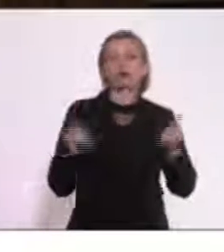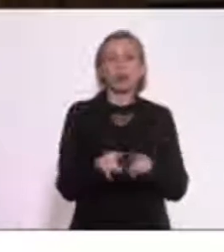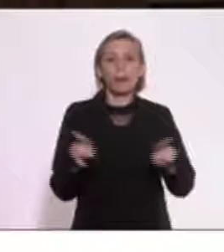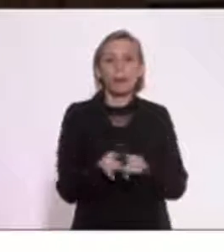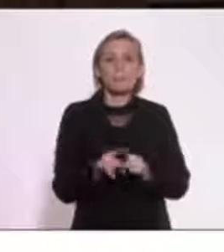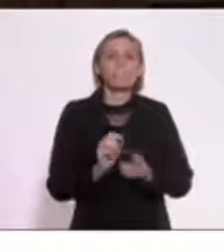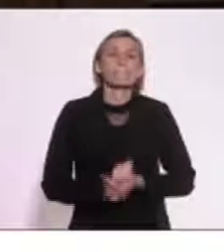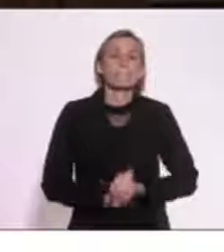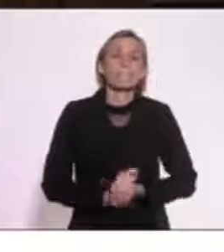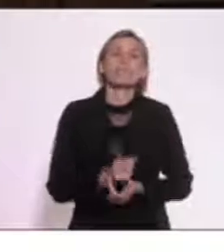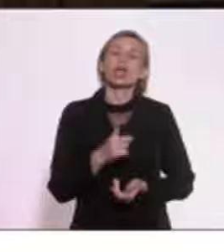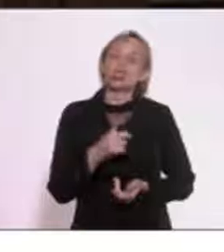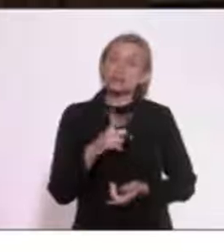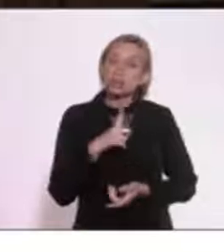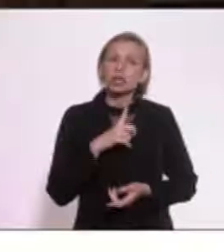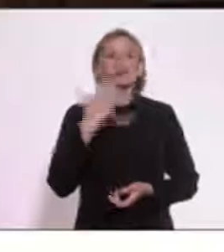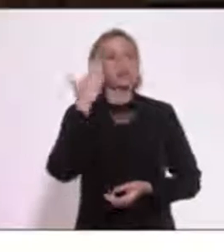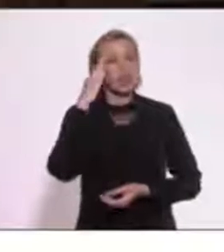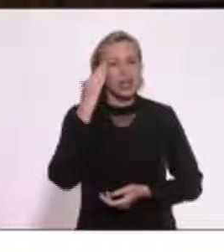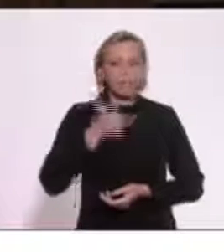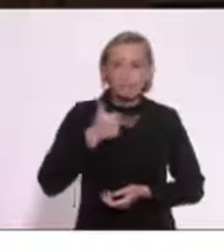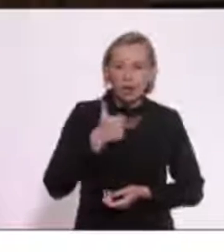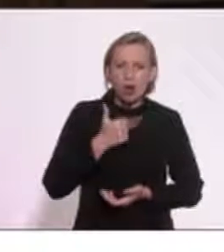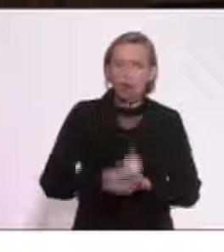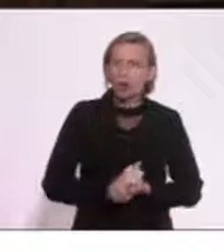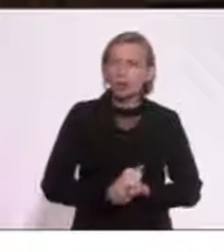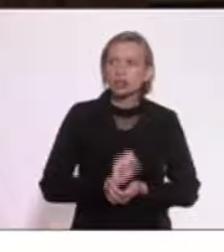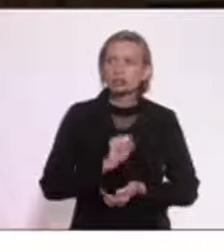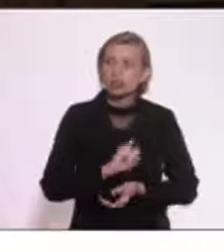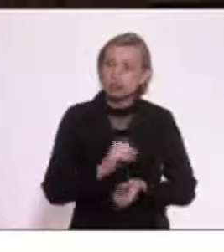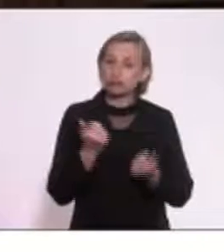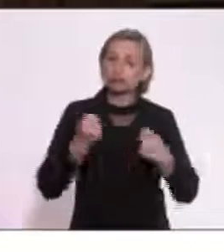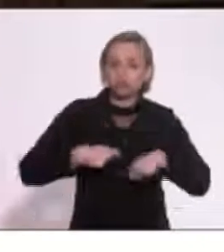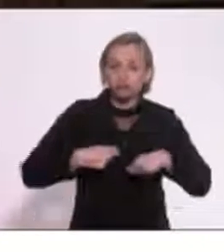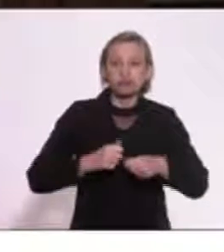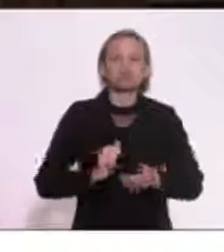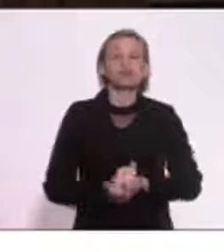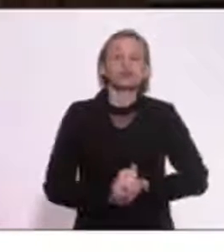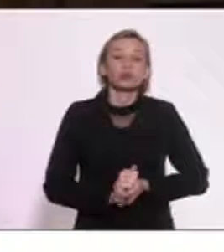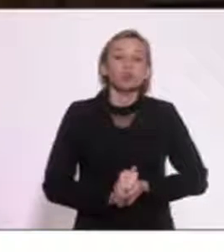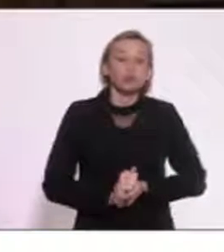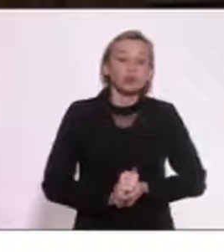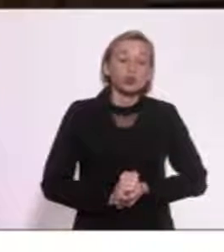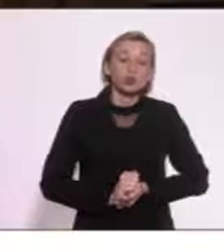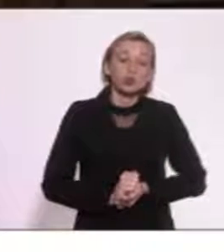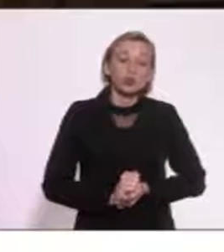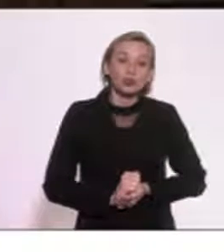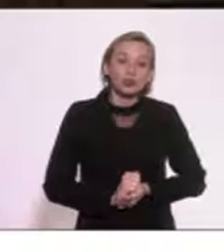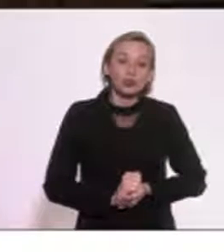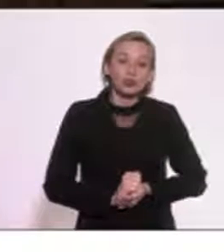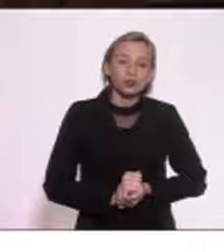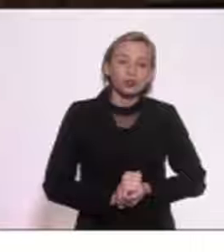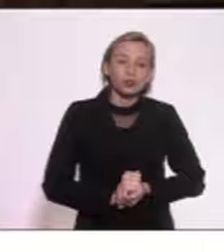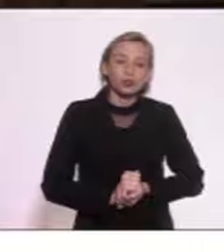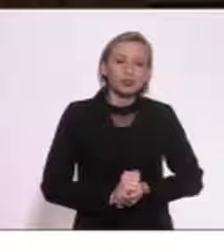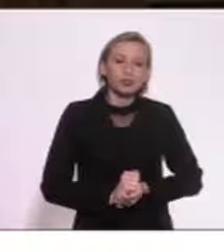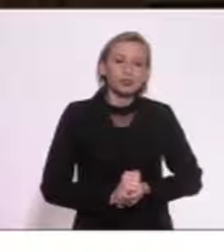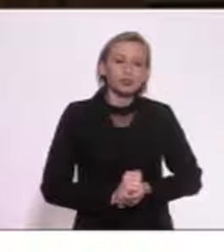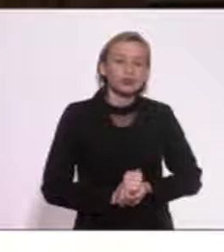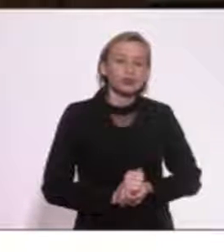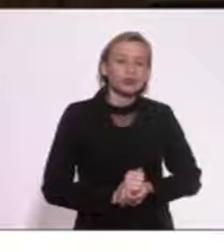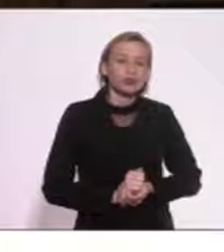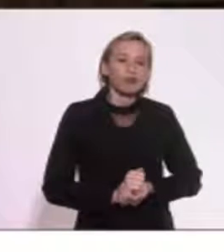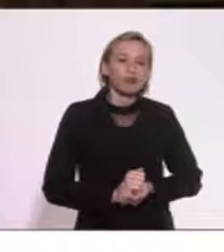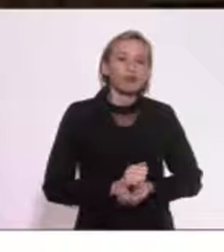que nós temos que entender é que, se for possível postergar a questão do regime de